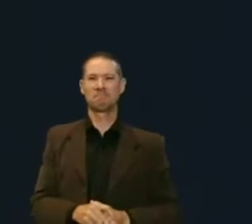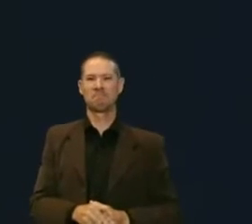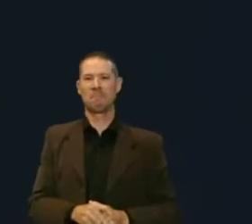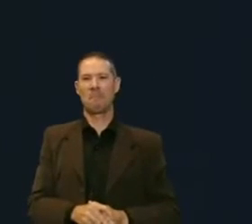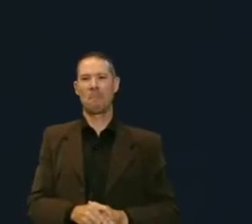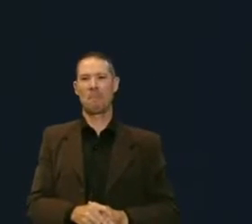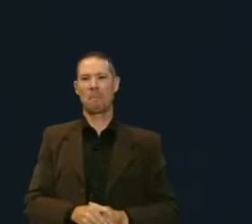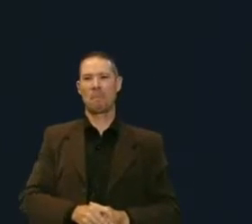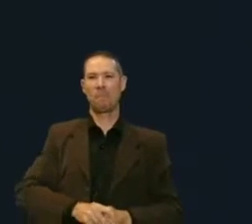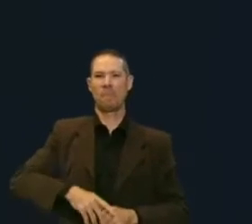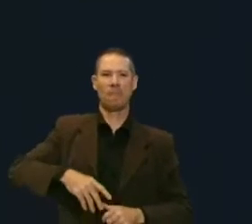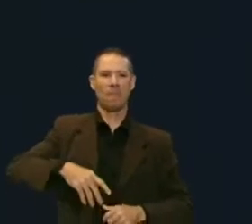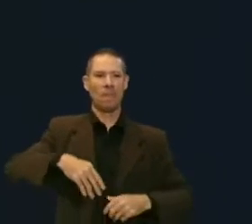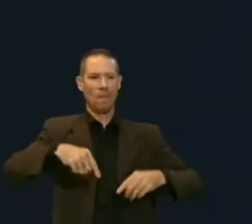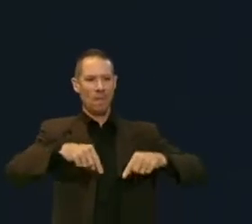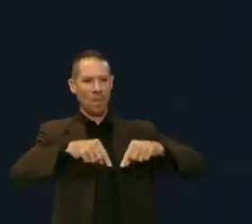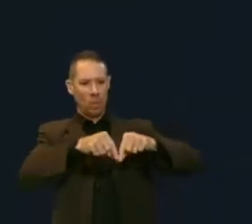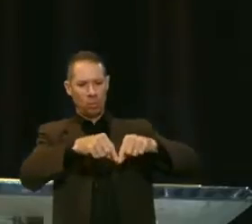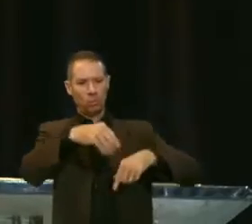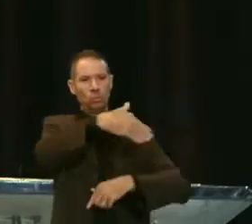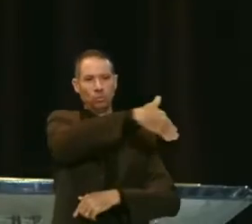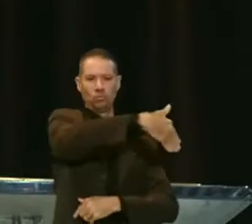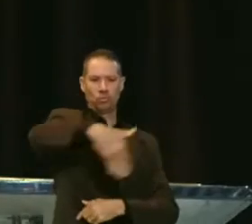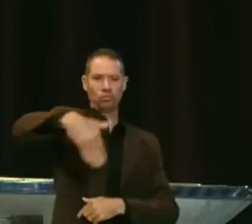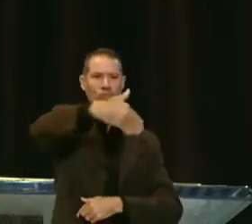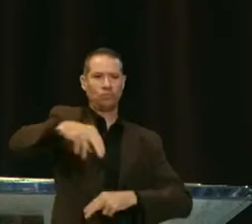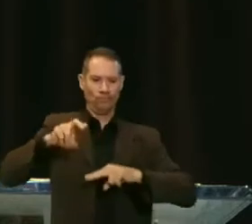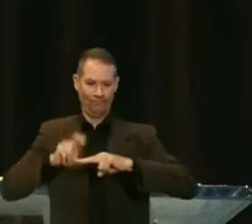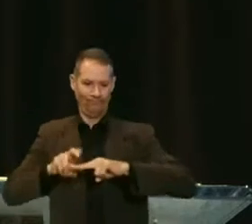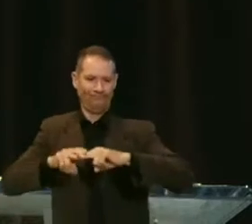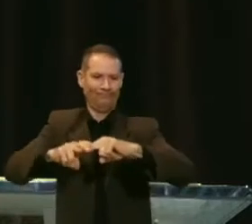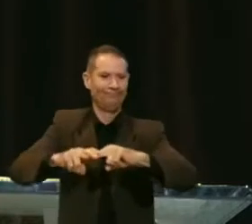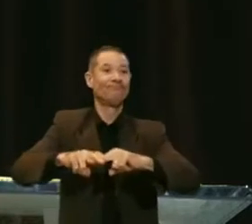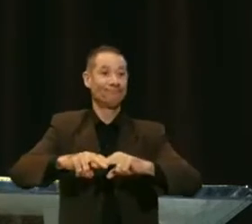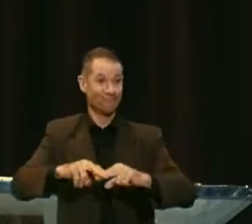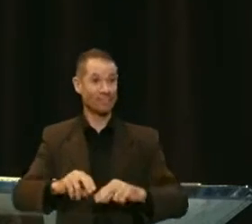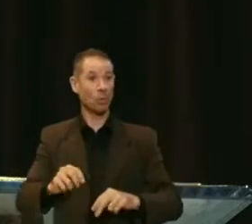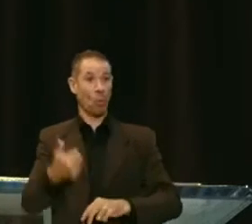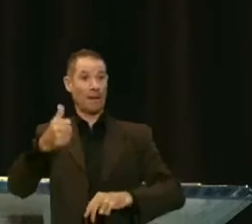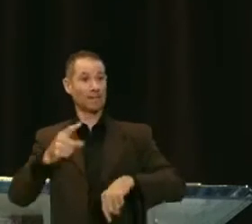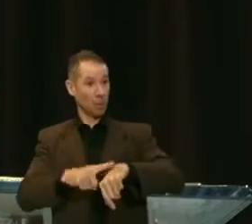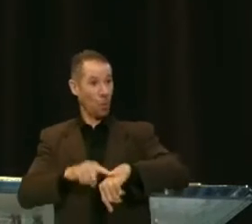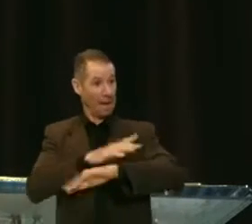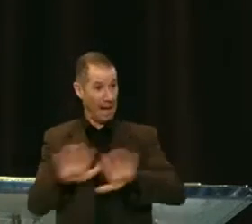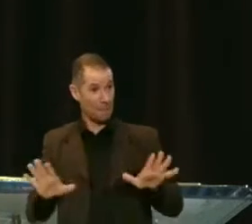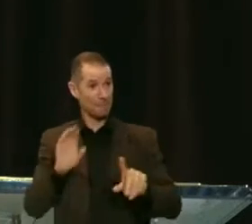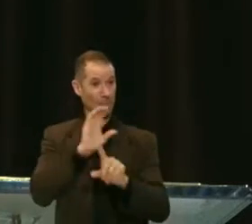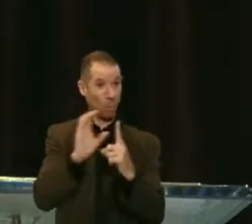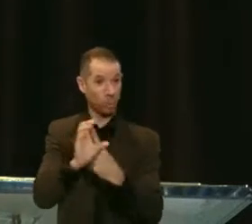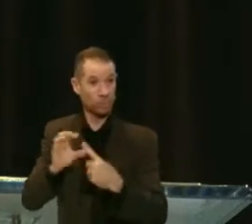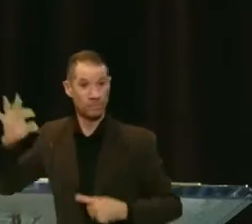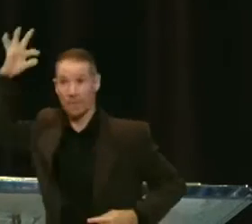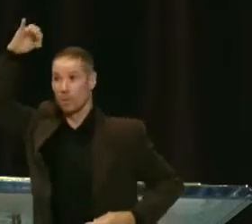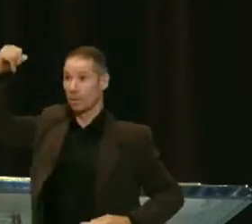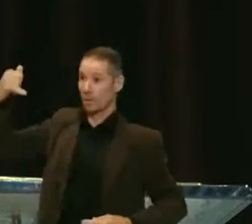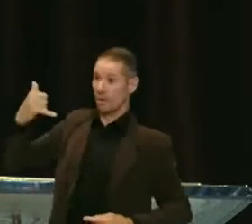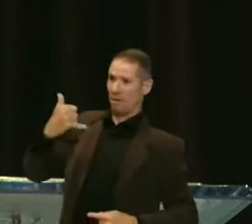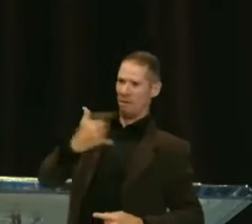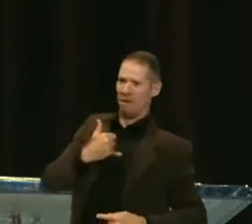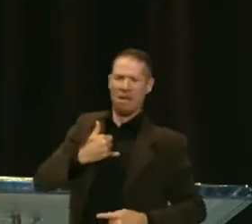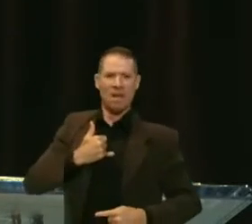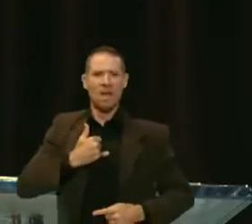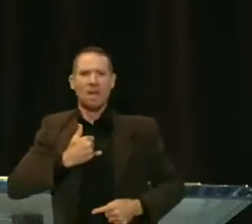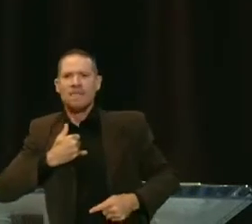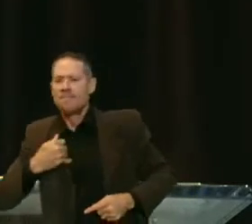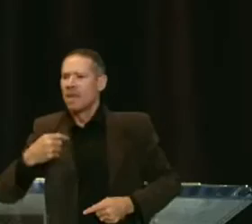segunda ou terceira fileira, estava acabando o culto, e o Espírito Santo incomodou meu coração para que eu orasse por